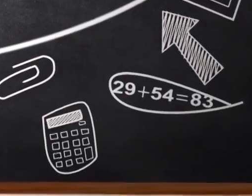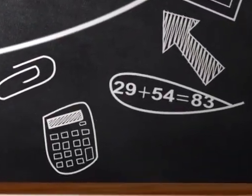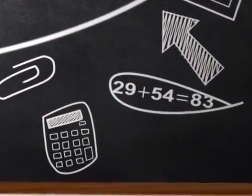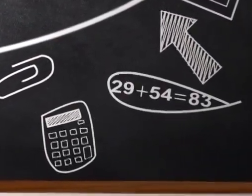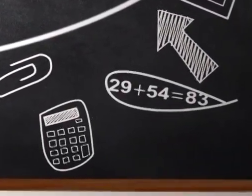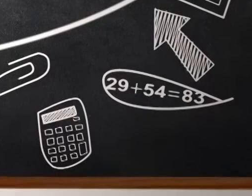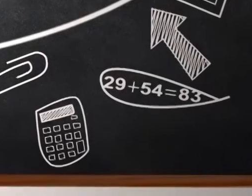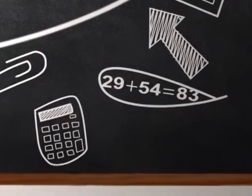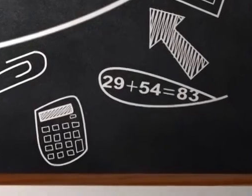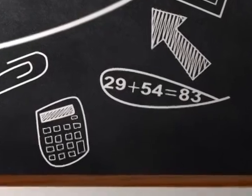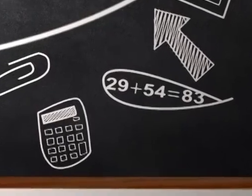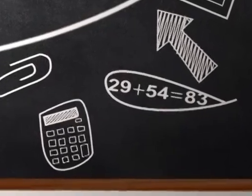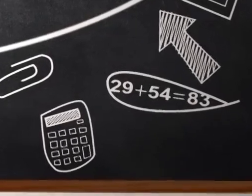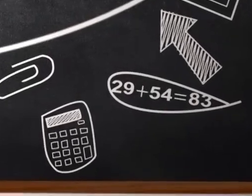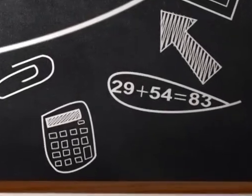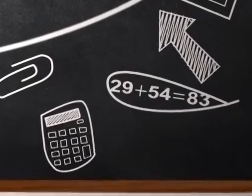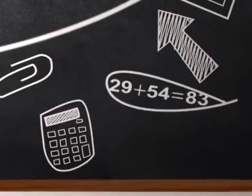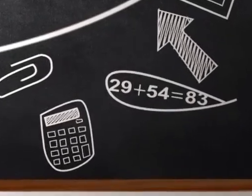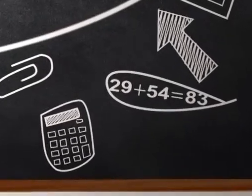e